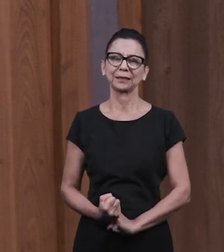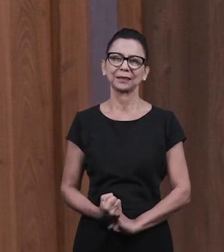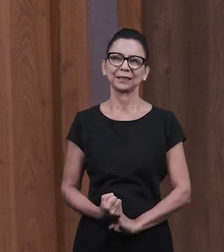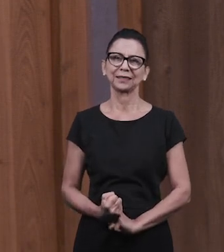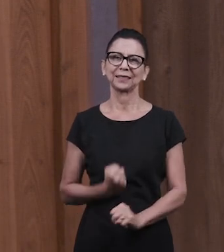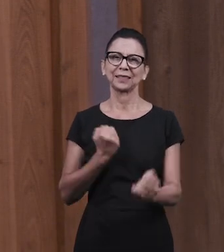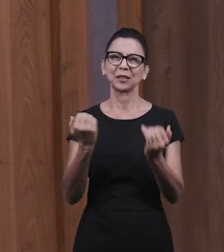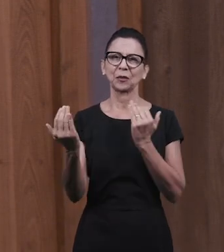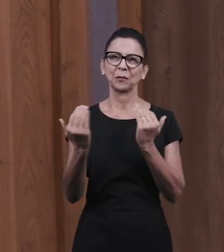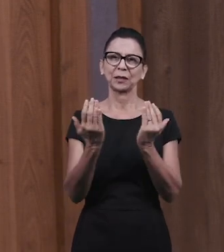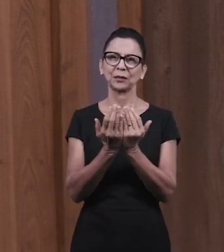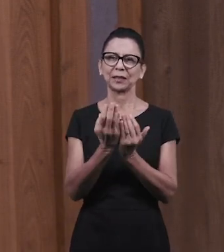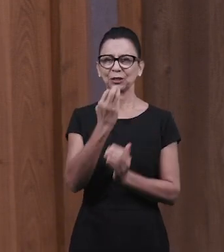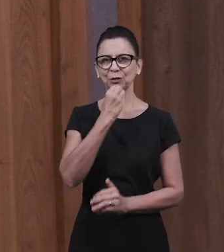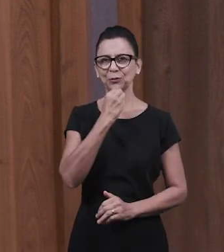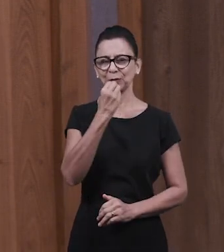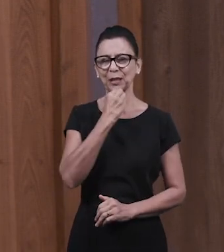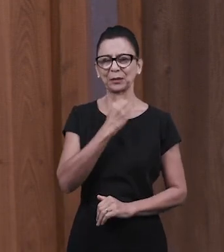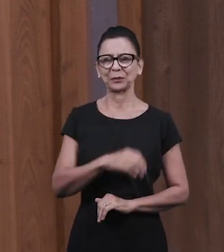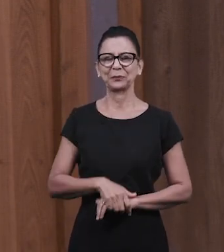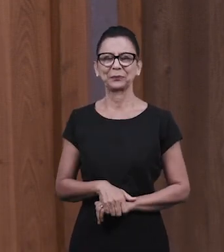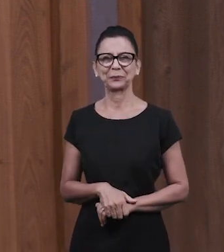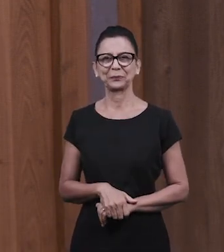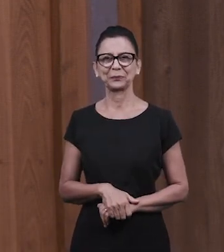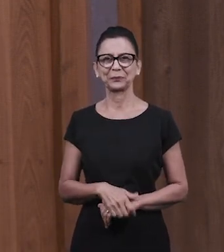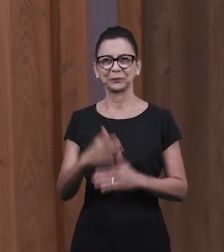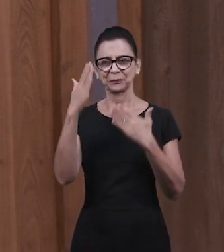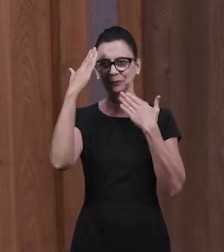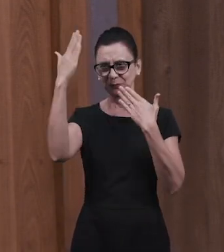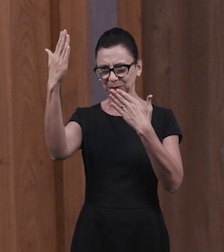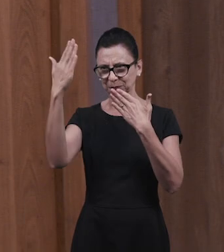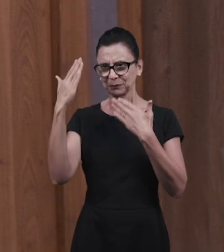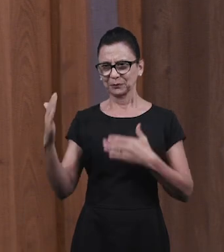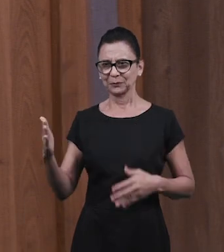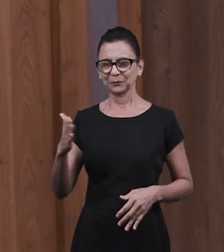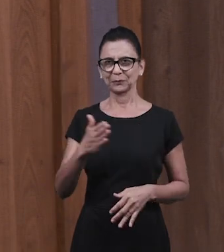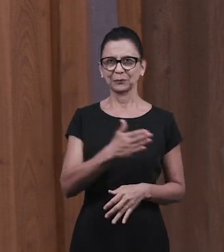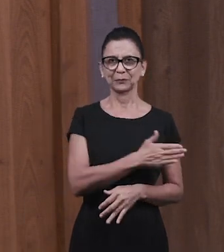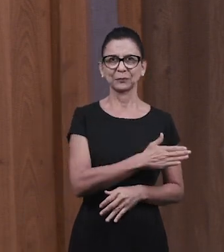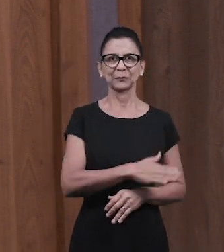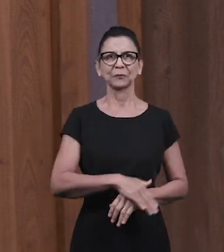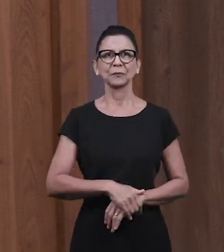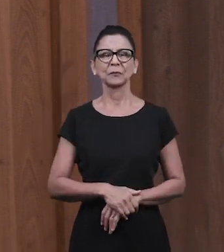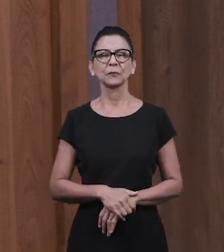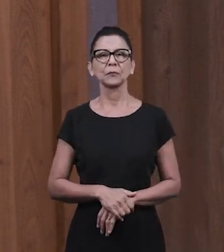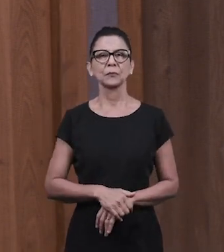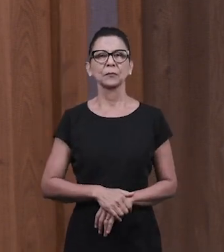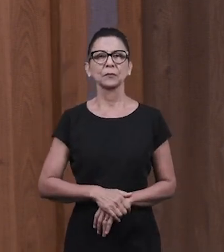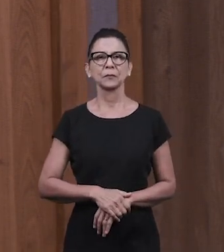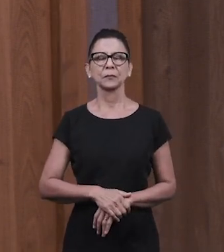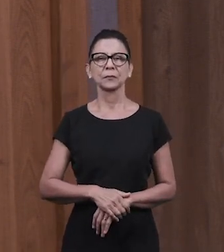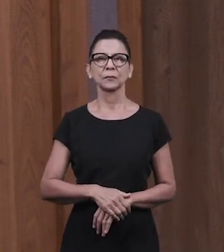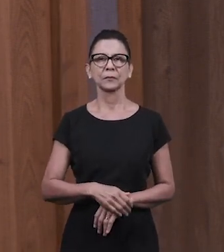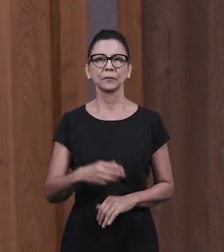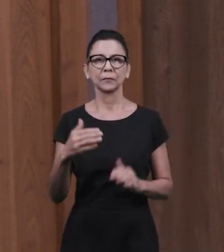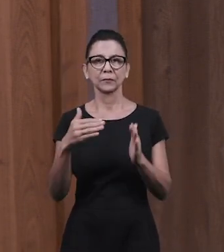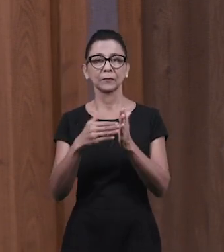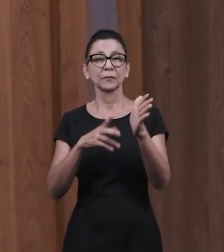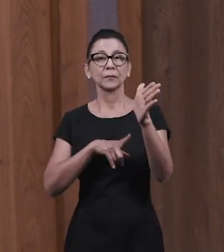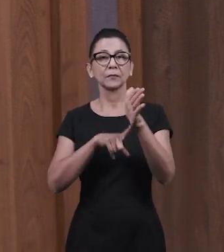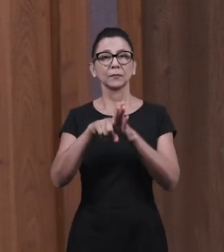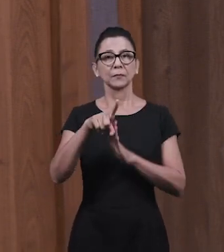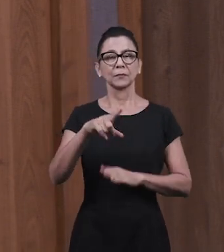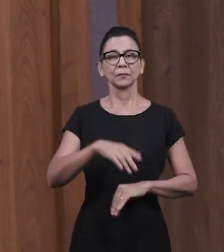bem colocado pelo irmão. Muito obrigado pela sua participação. Agora, irmão, nessa terceira parte, nós vamos agora à nossa